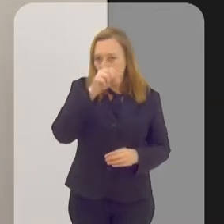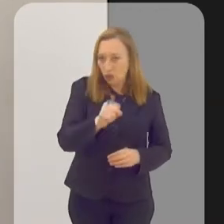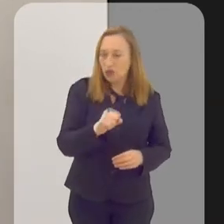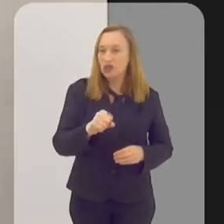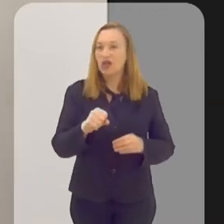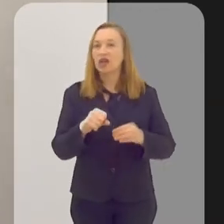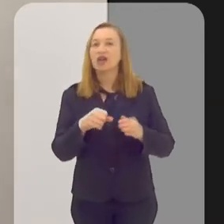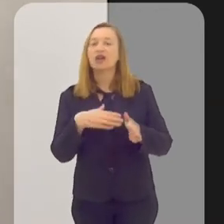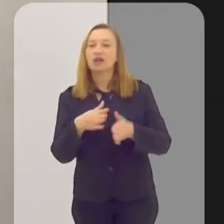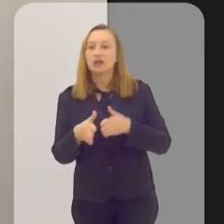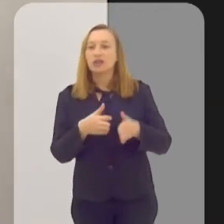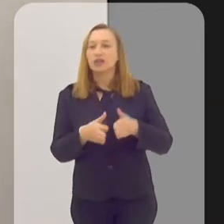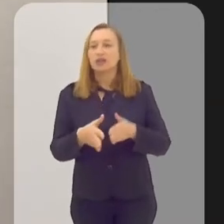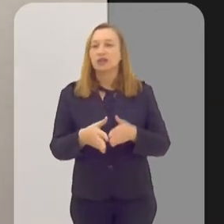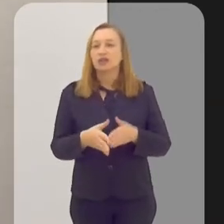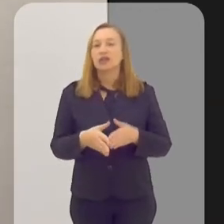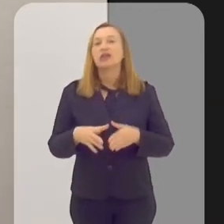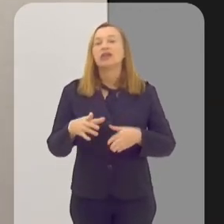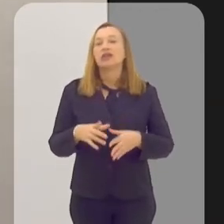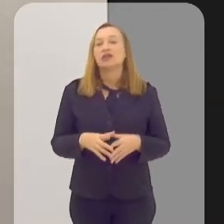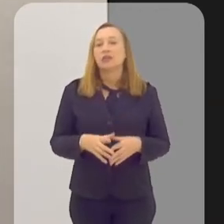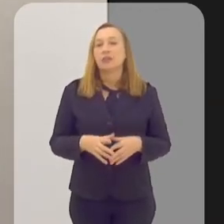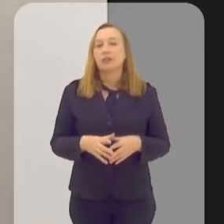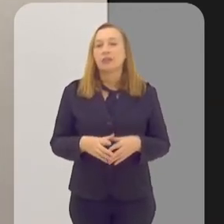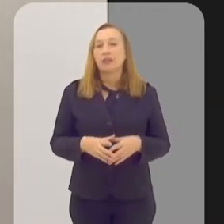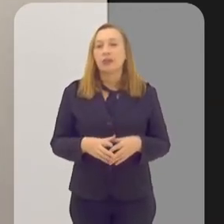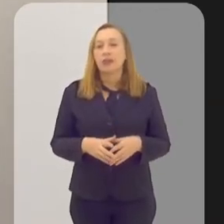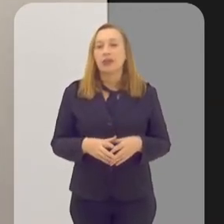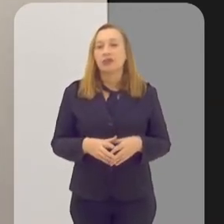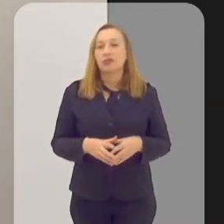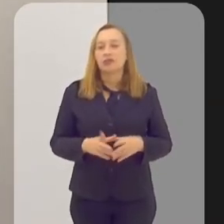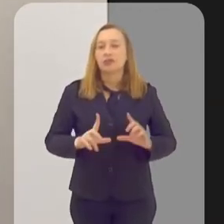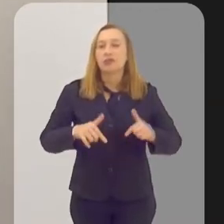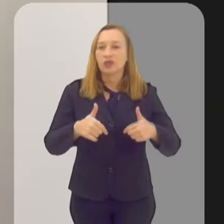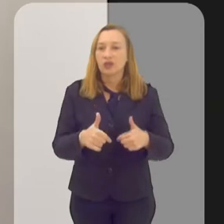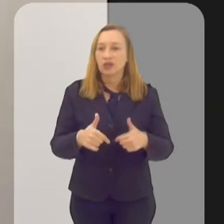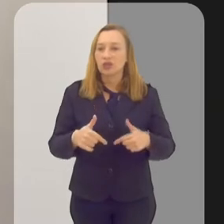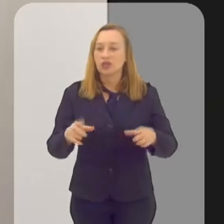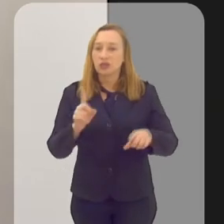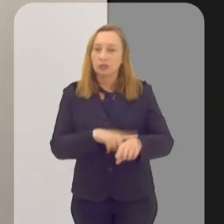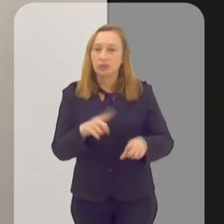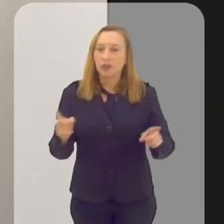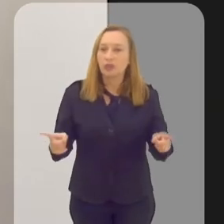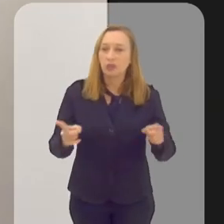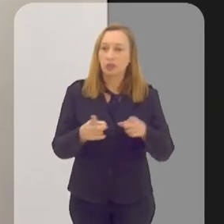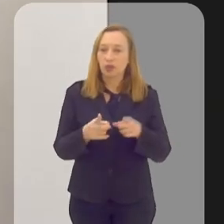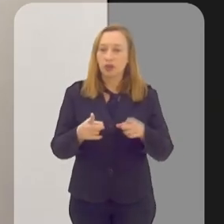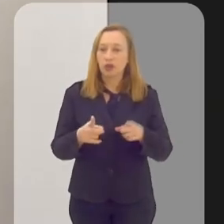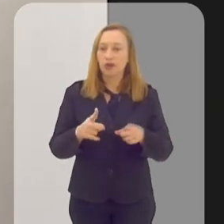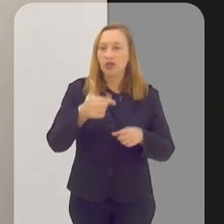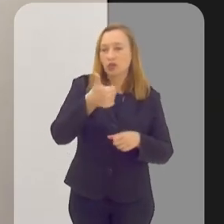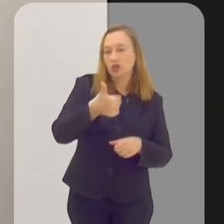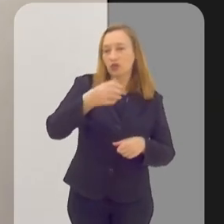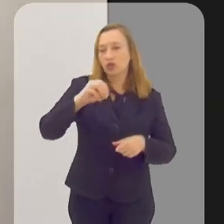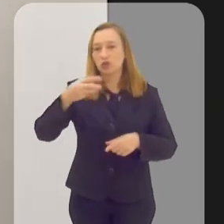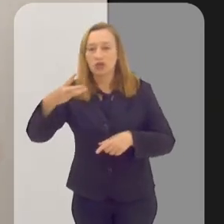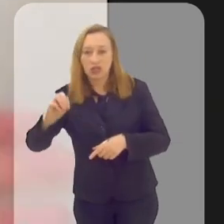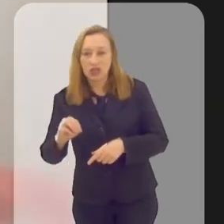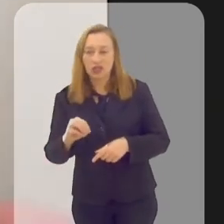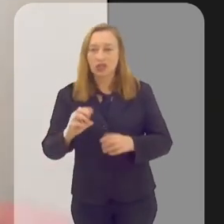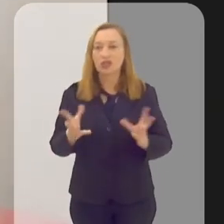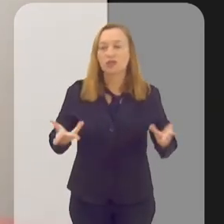que a gente tem de força, acessar, tentar partir já para as ações de curto prazo, para